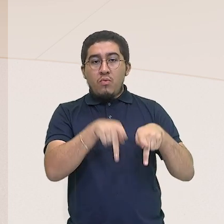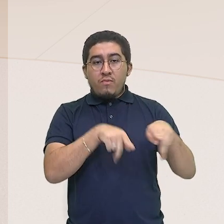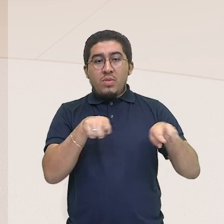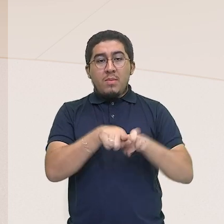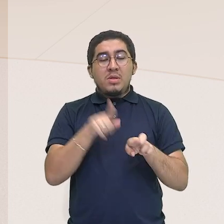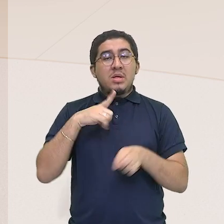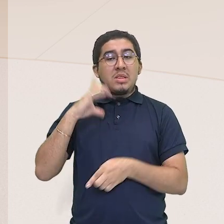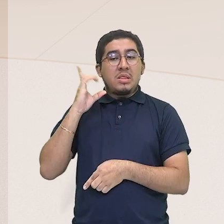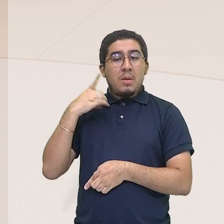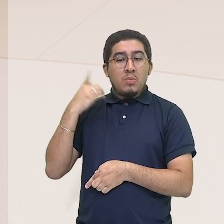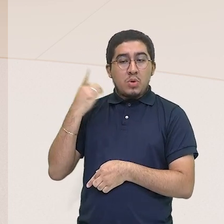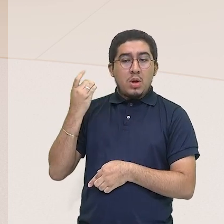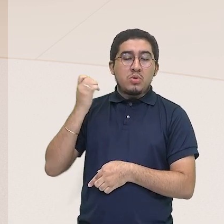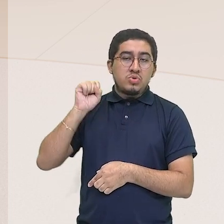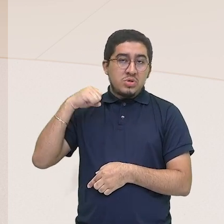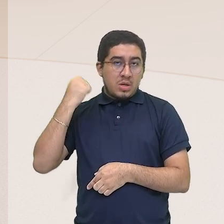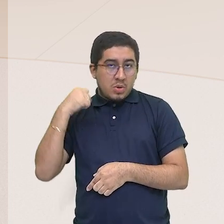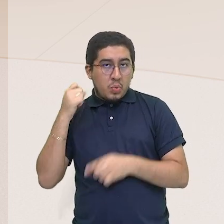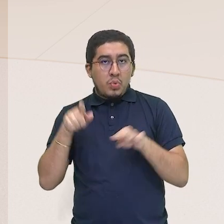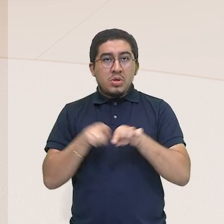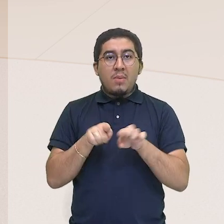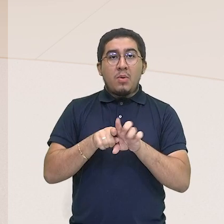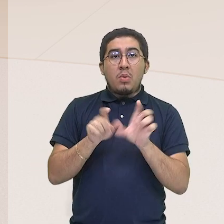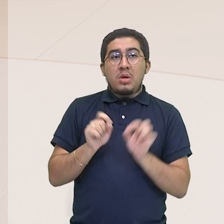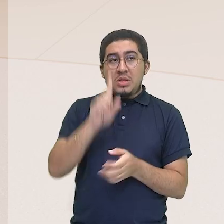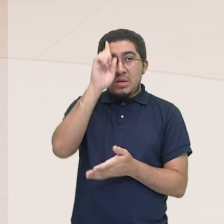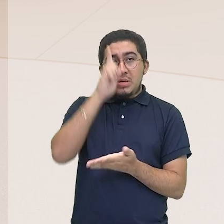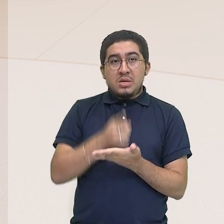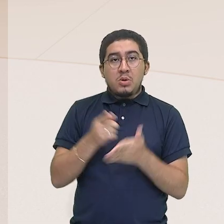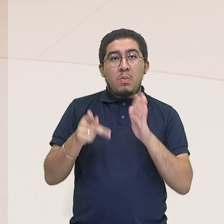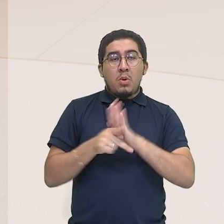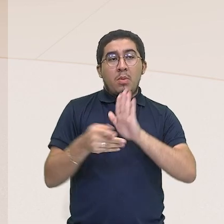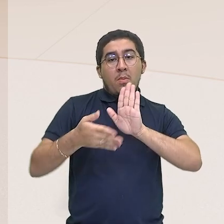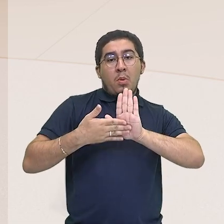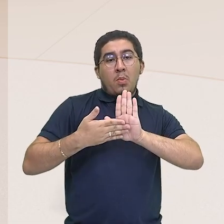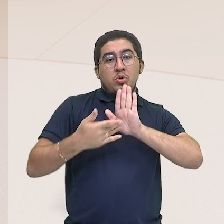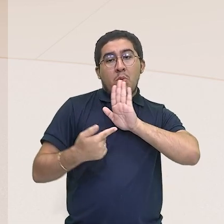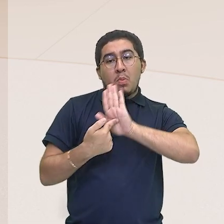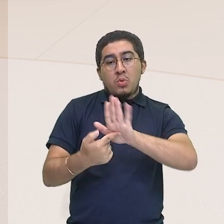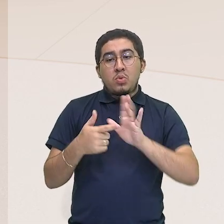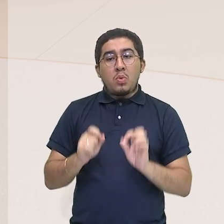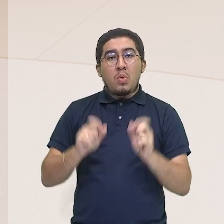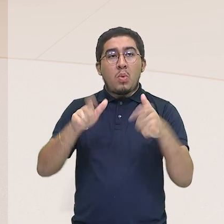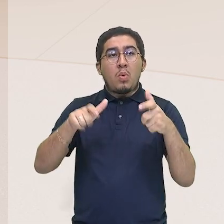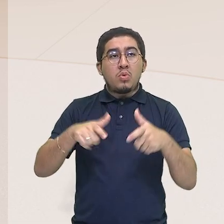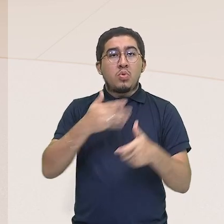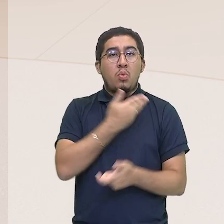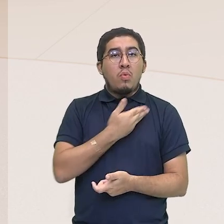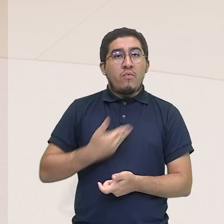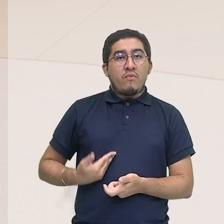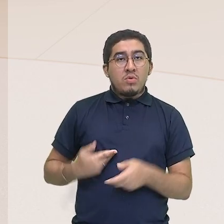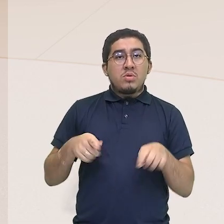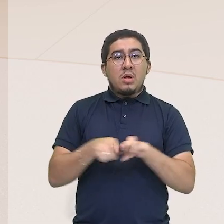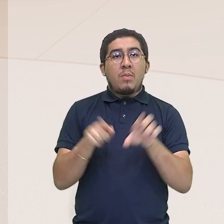deputados, senadores, que decidem sobre propostas apresentadas pelo governo para